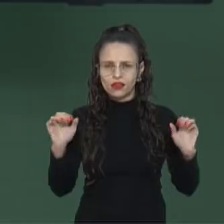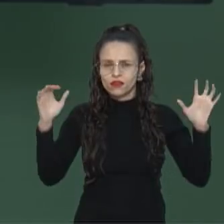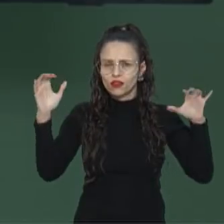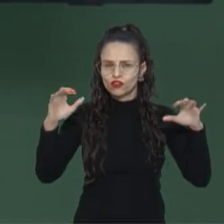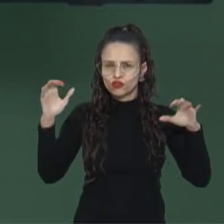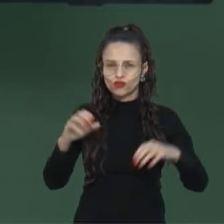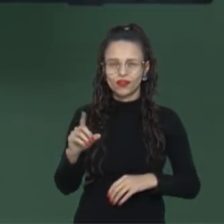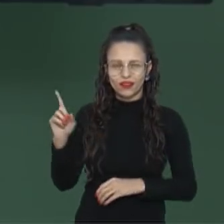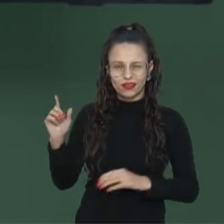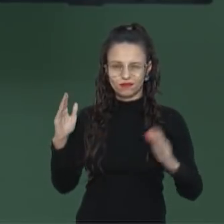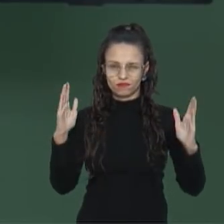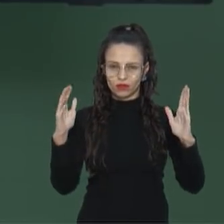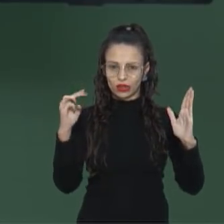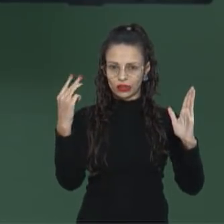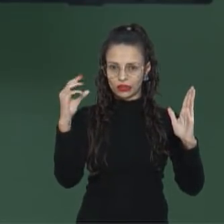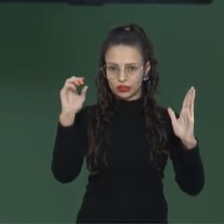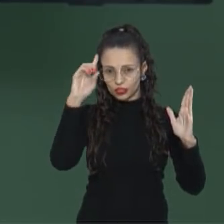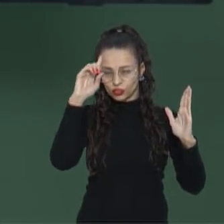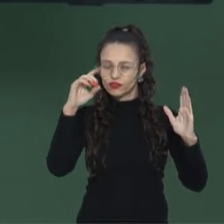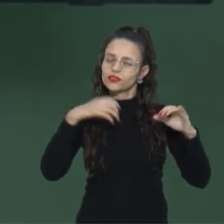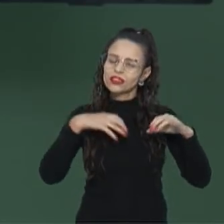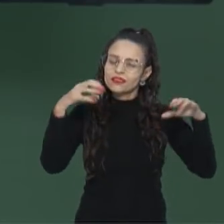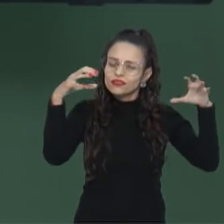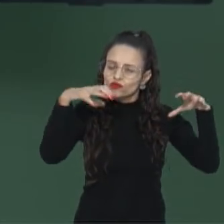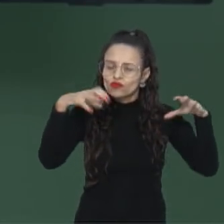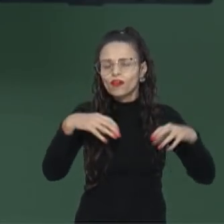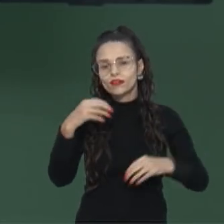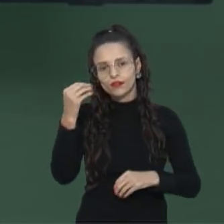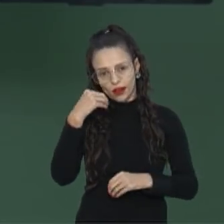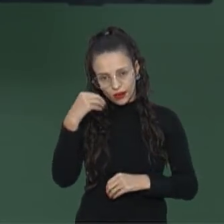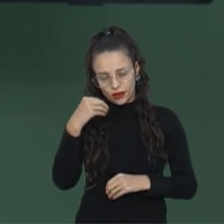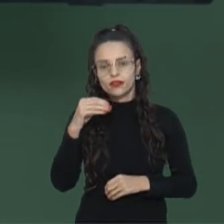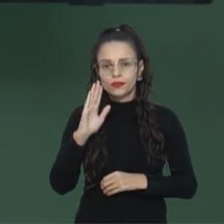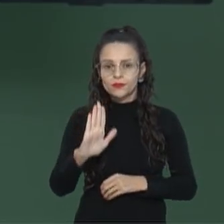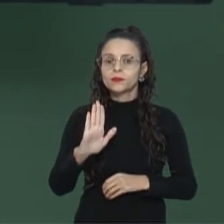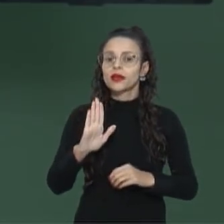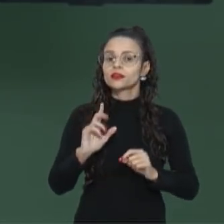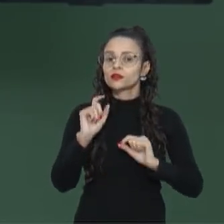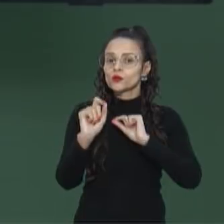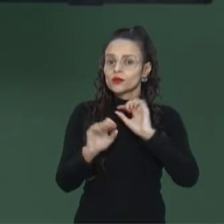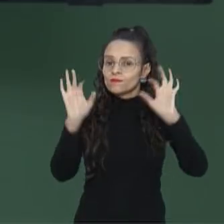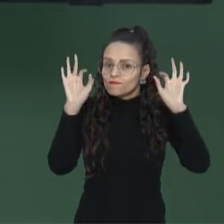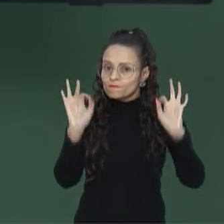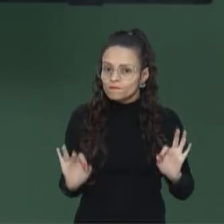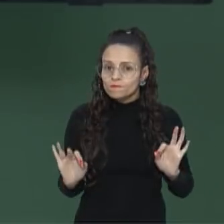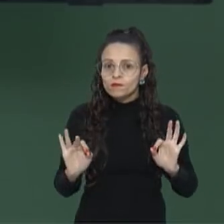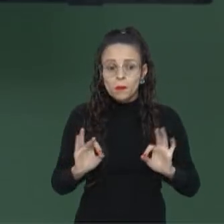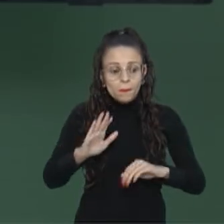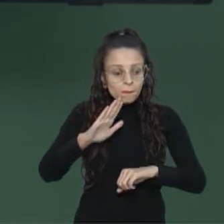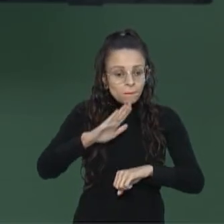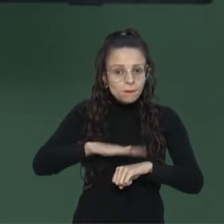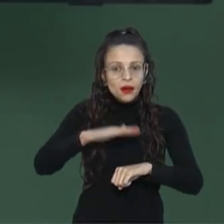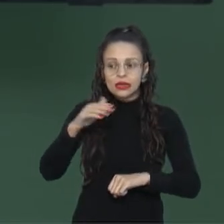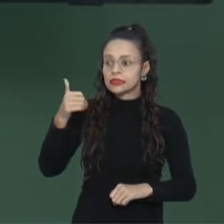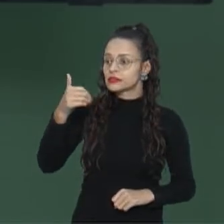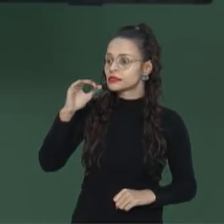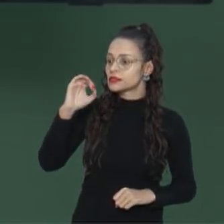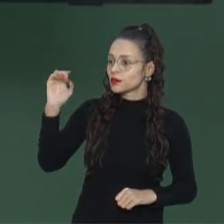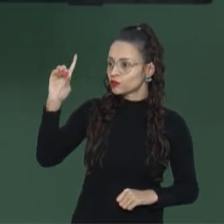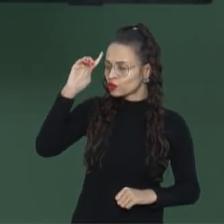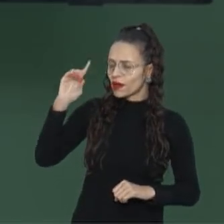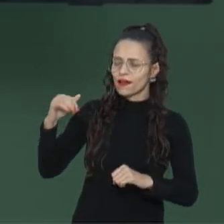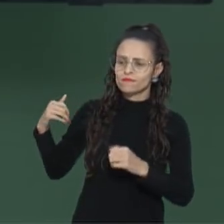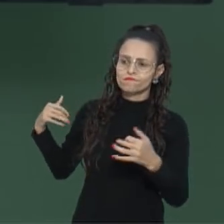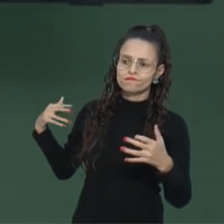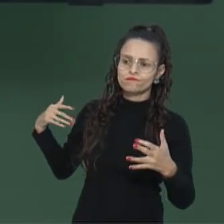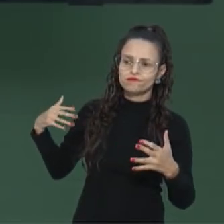30, porque no meio desses 30 dias aconteceu algumas garoas, no meio desses 100 dias. Mas efetivamente, tinha dado mais de 100 dias sem uma chuva que